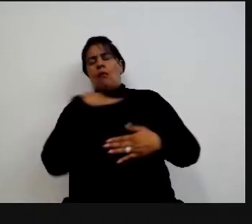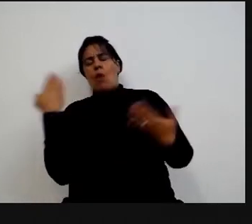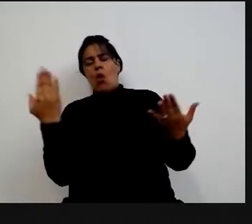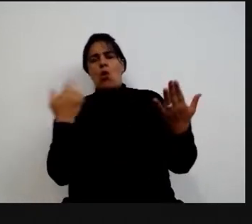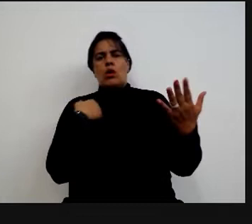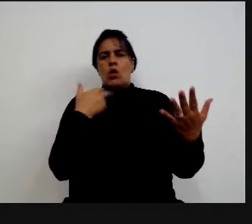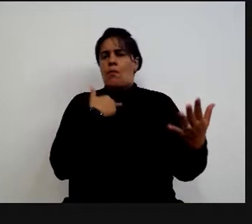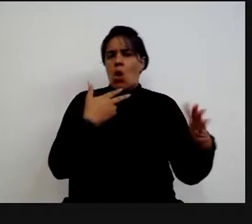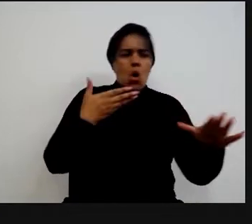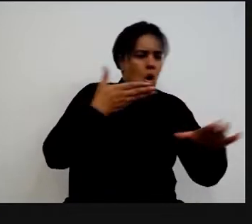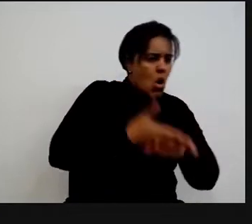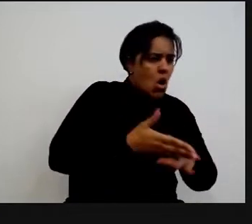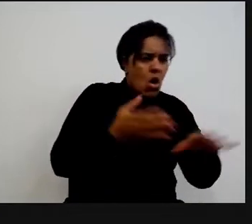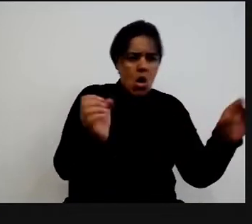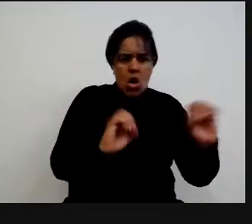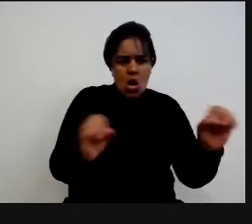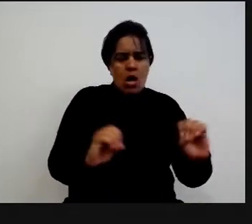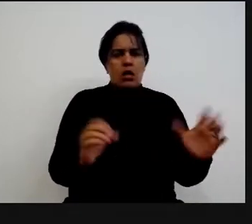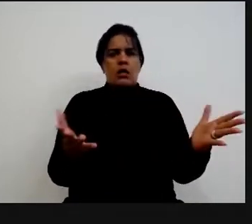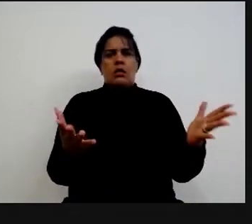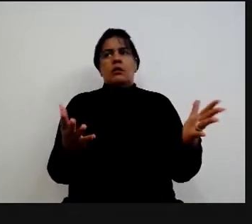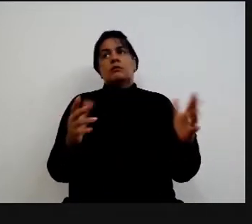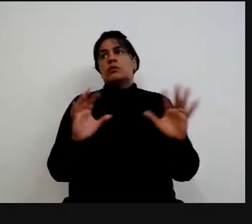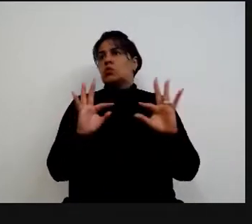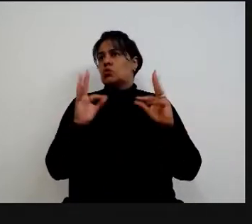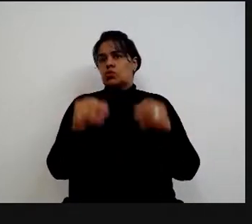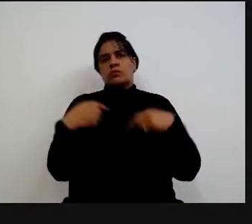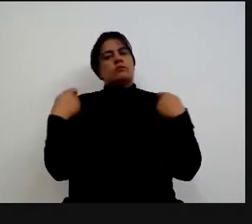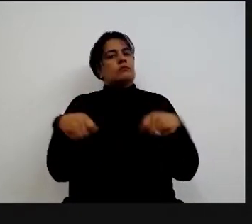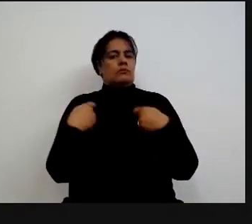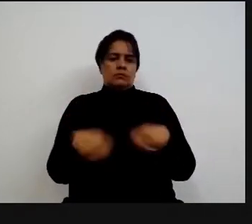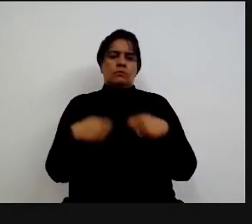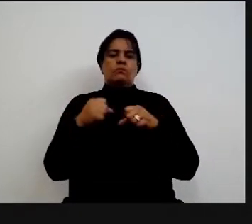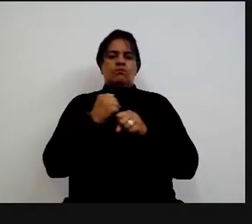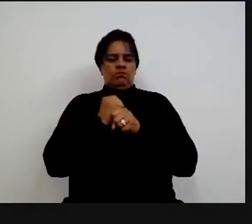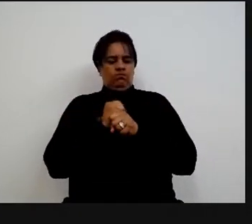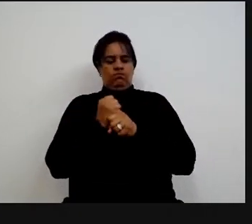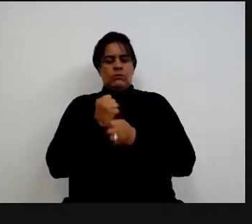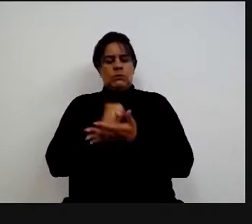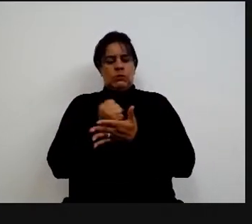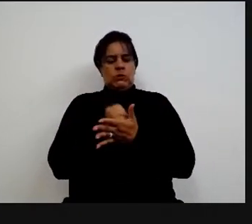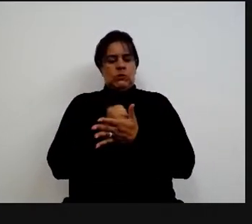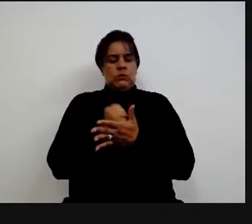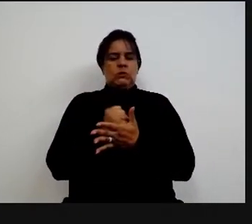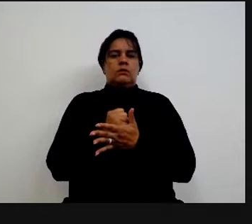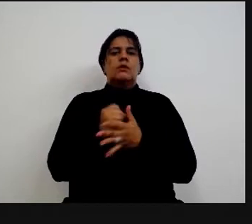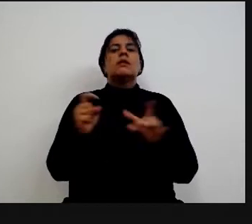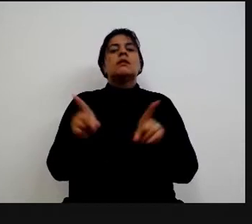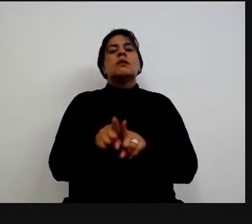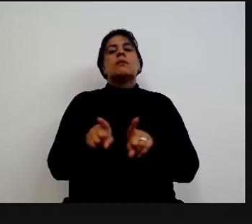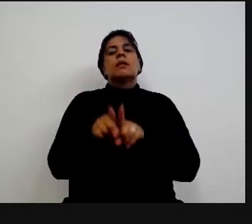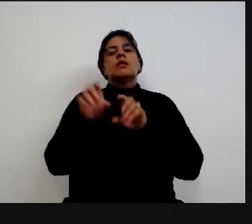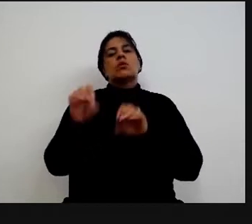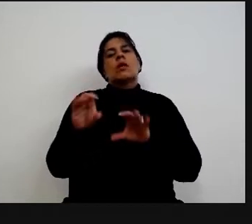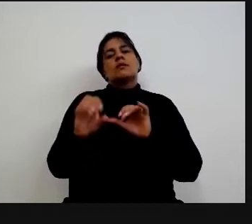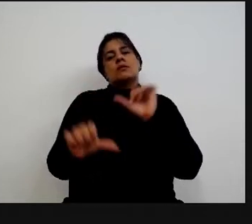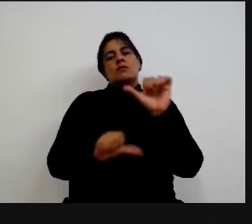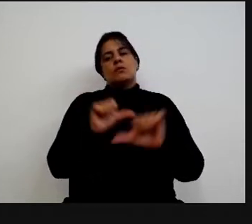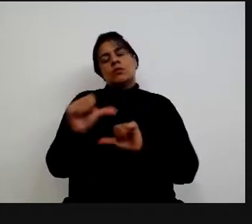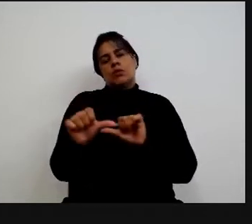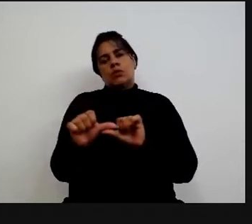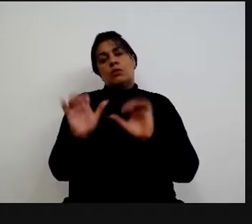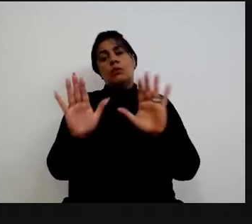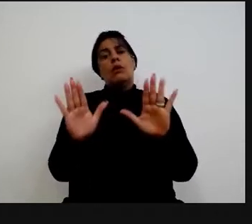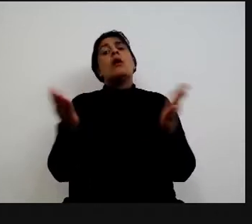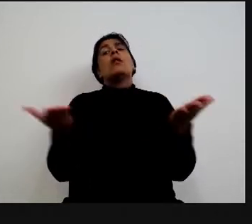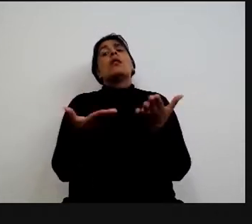de velórios e tudo isso, né? E mais nós saímos diferente no fazer educação. Esse é o nosso desafio nesse momento. O